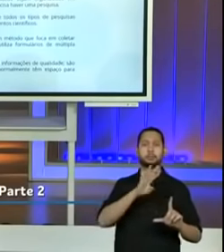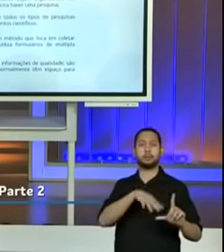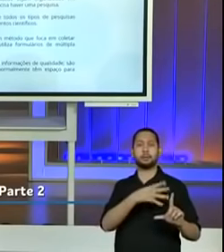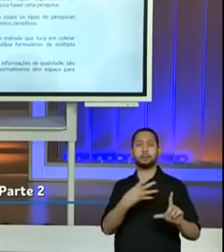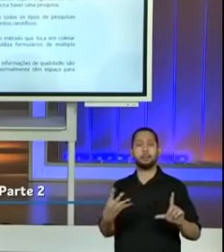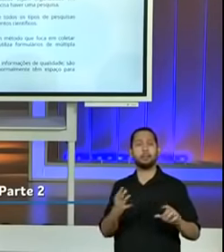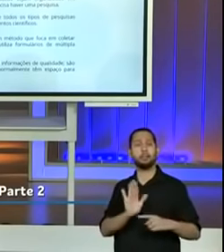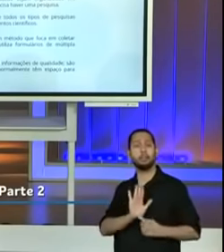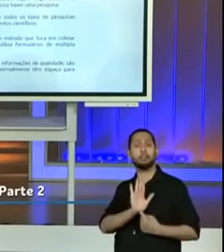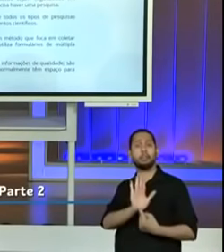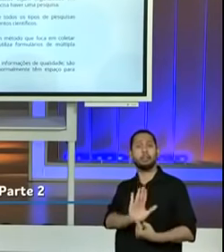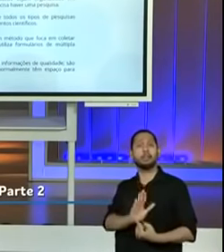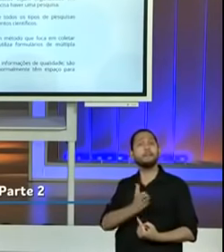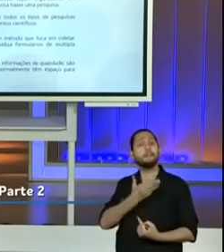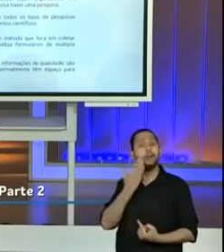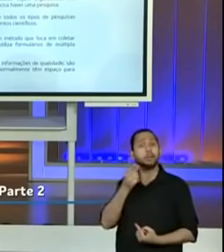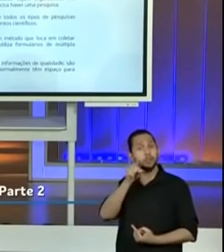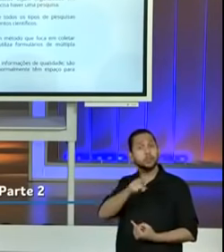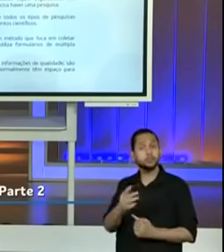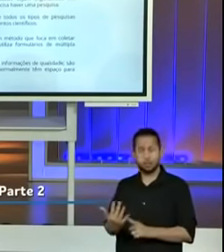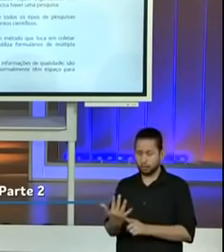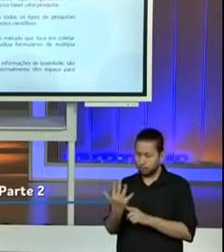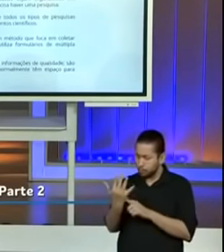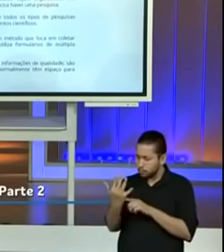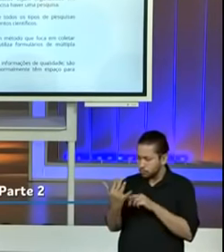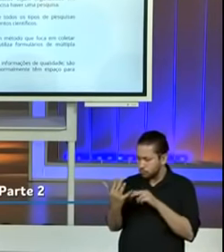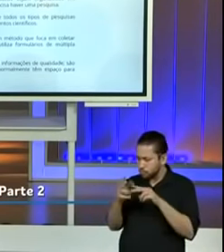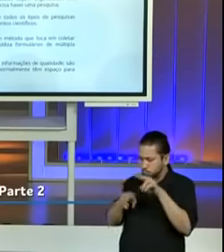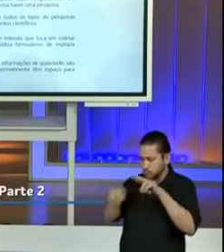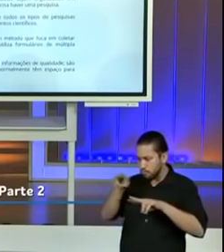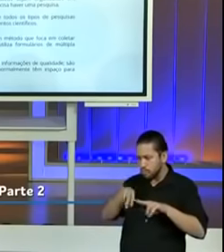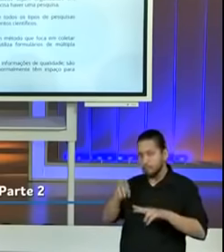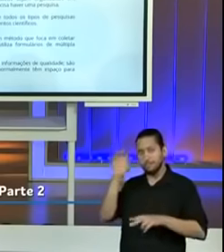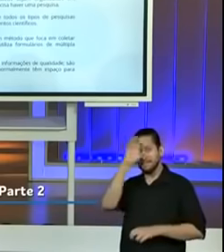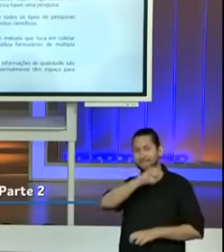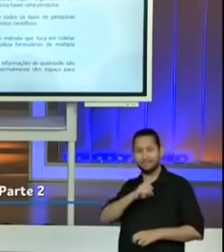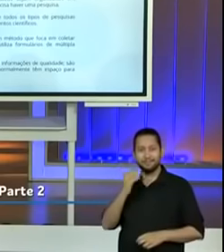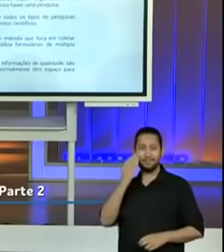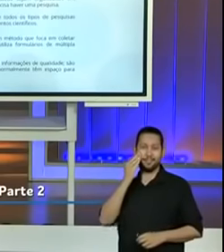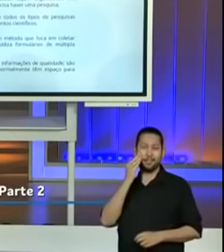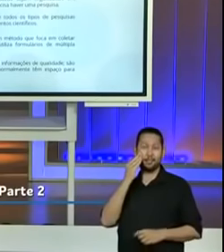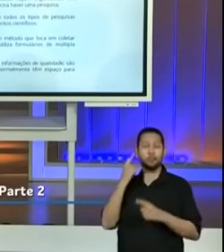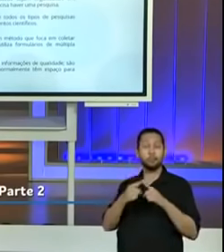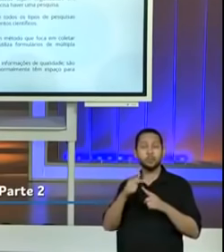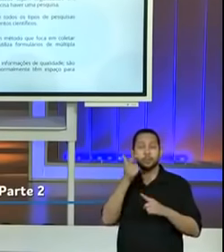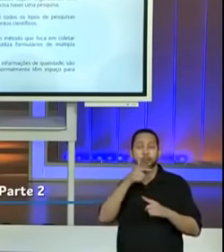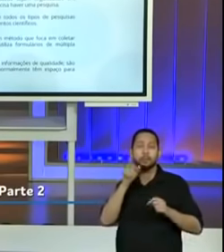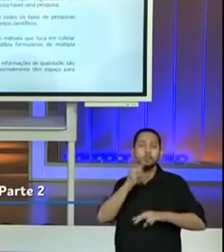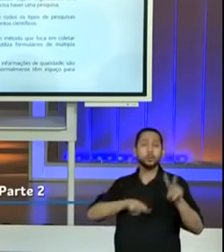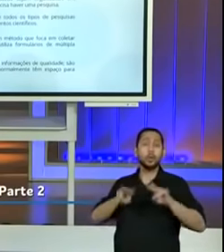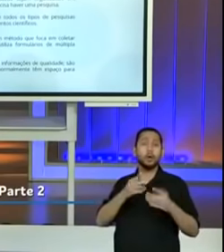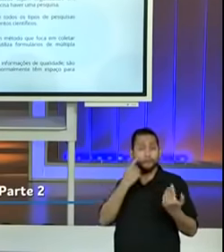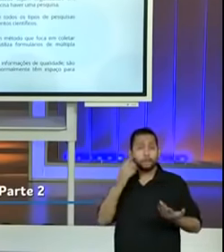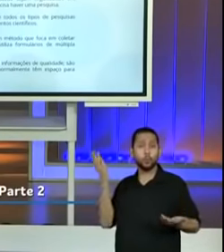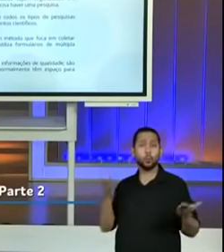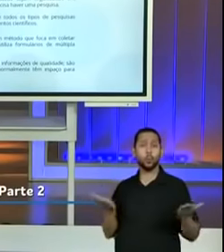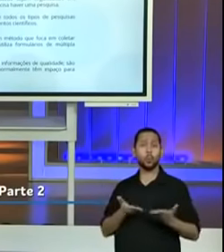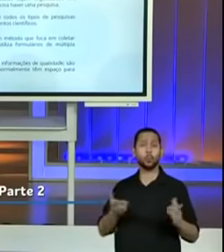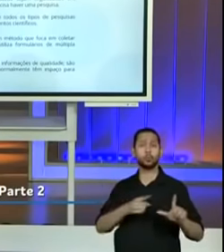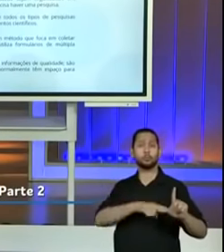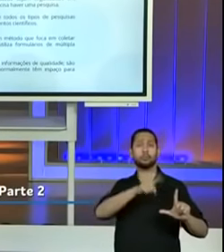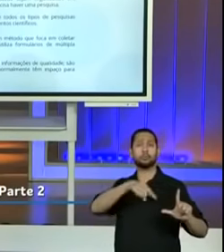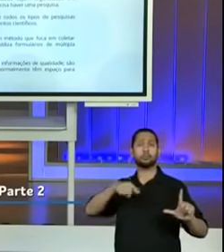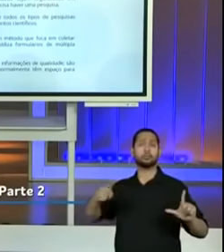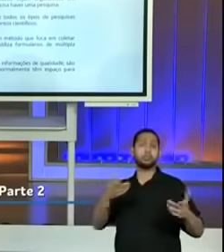para você visualizar essas informações, para você conseguir enxergar do jeito que a gente fez hoje.